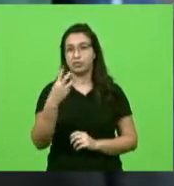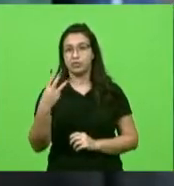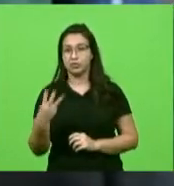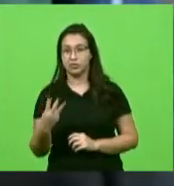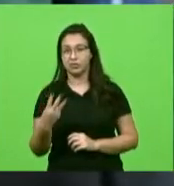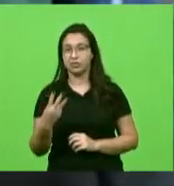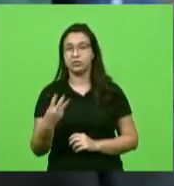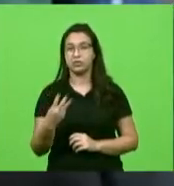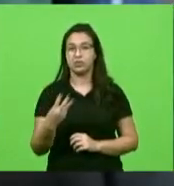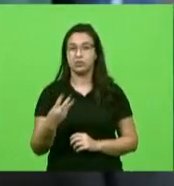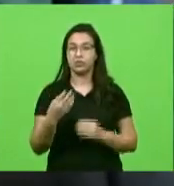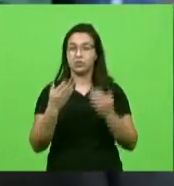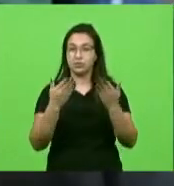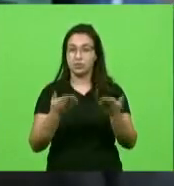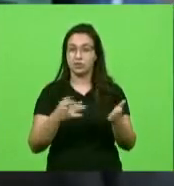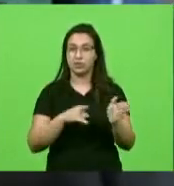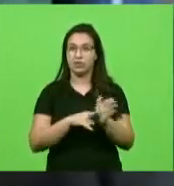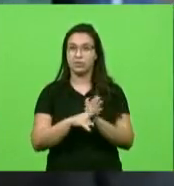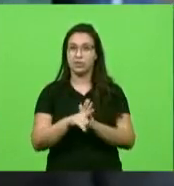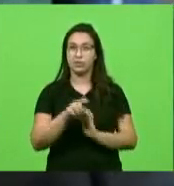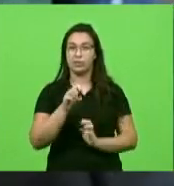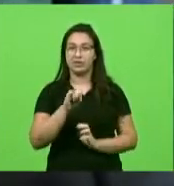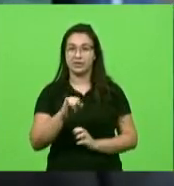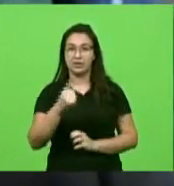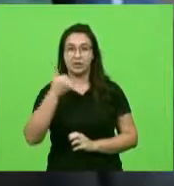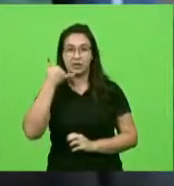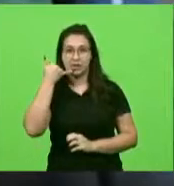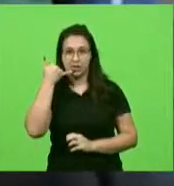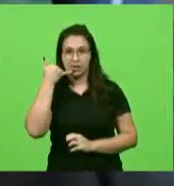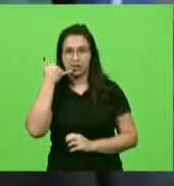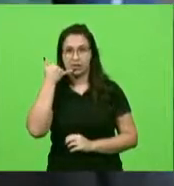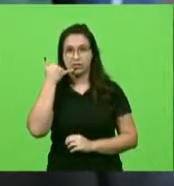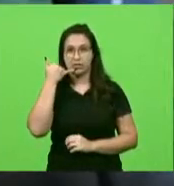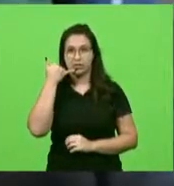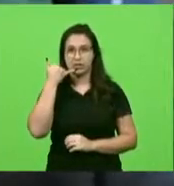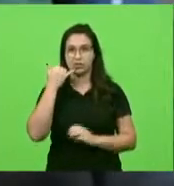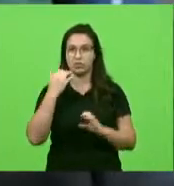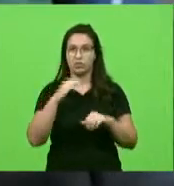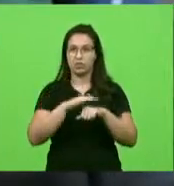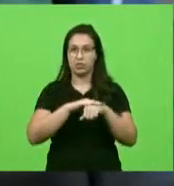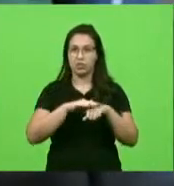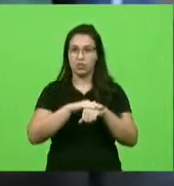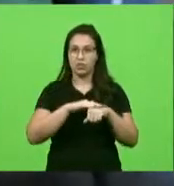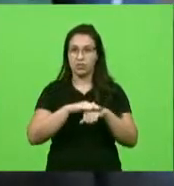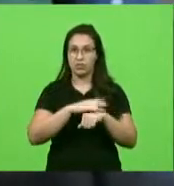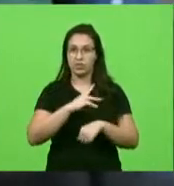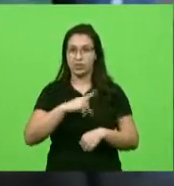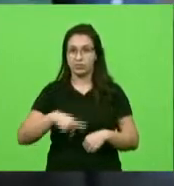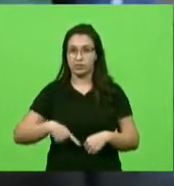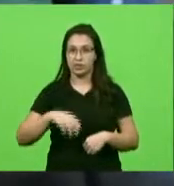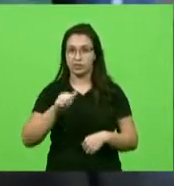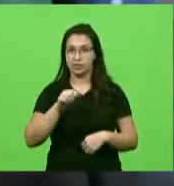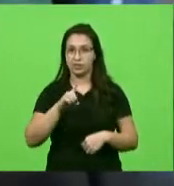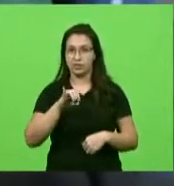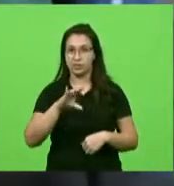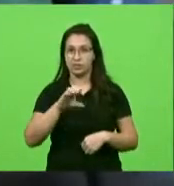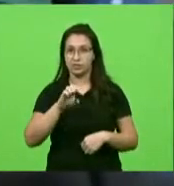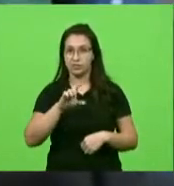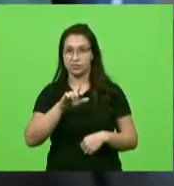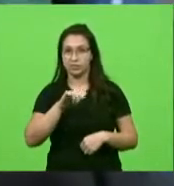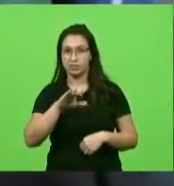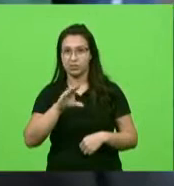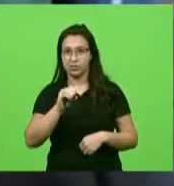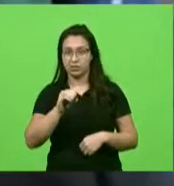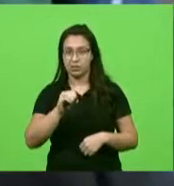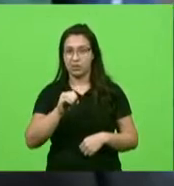Excelência pergunta se, na ligação telefônica mantida entre este presidente Adircélio Moraes Ferreira Júnior e o